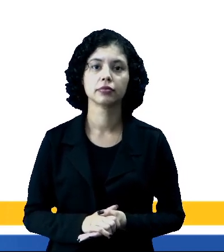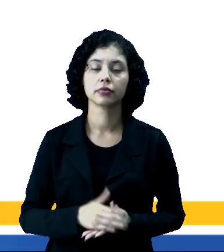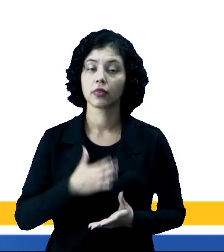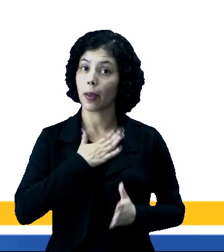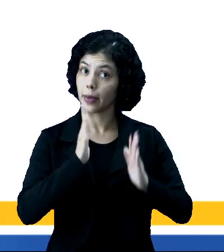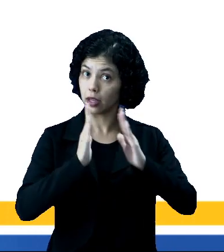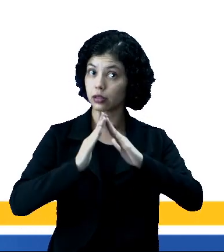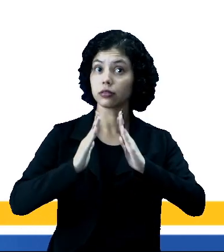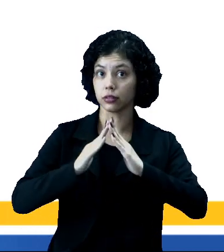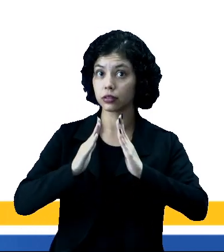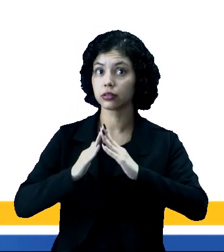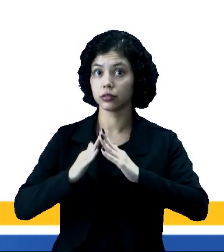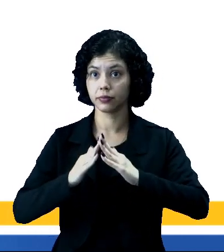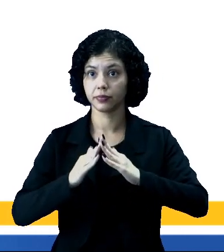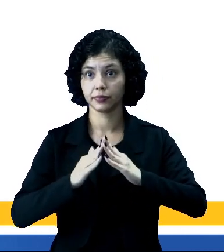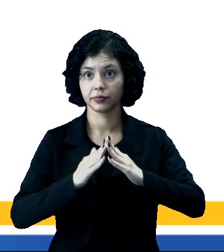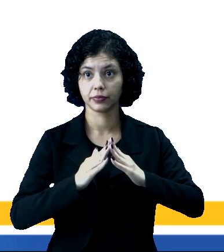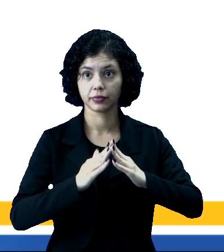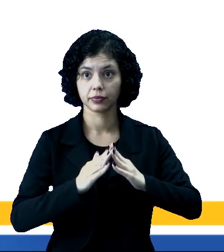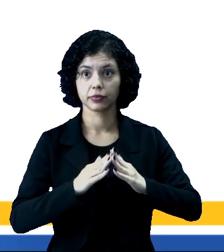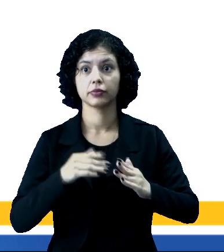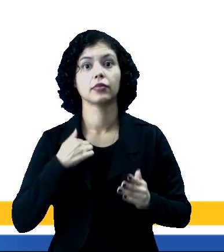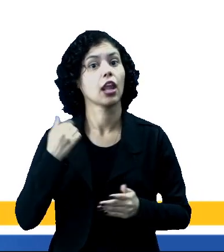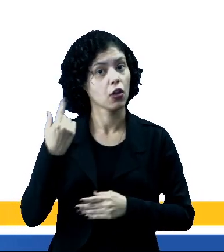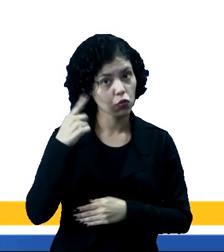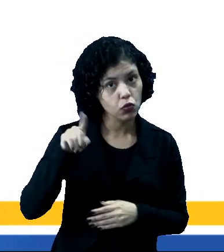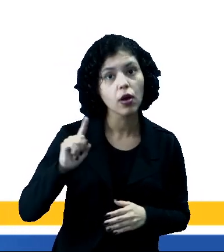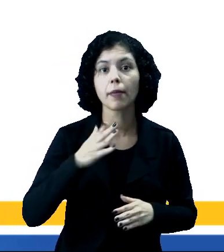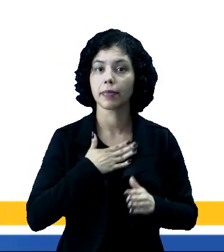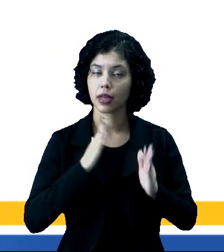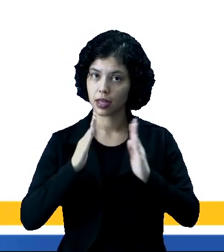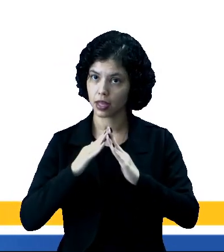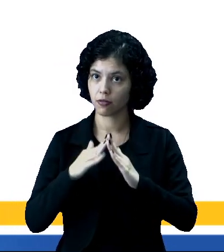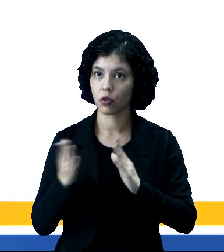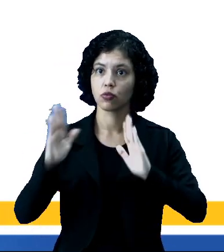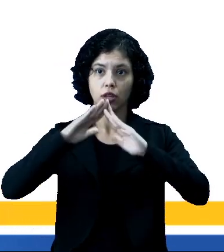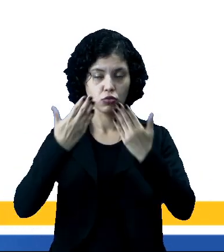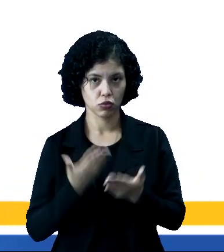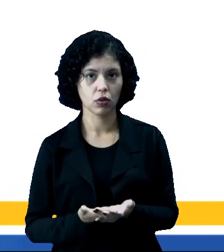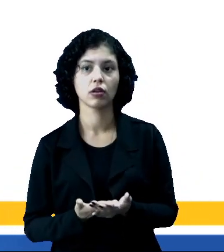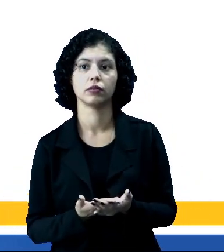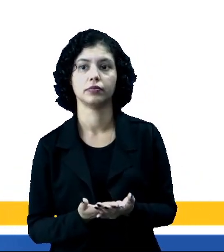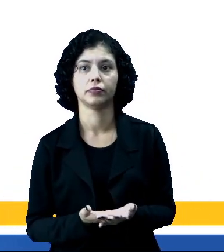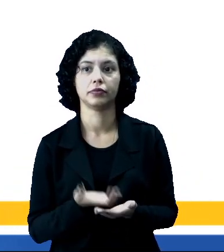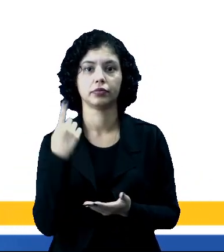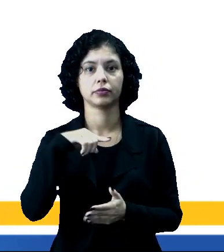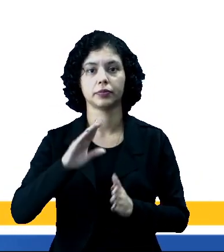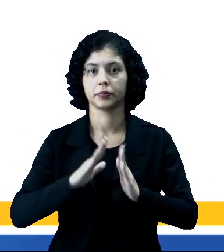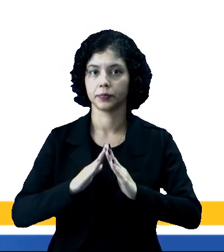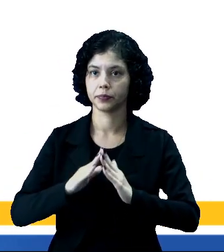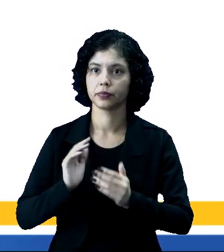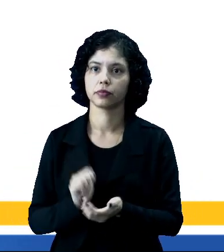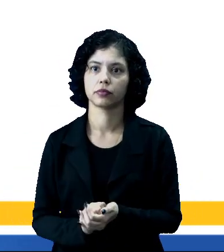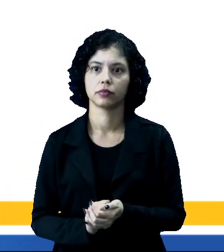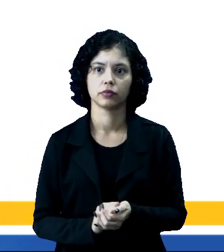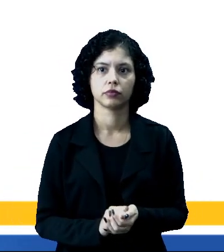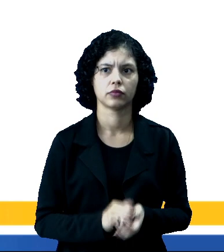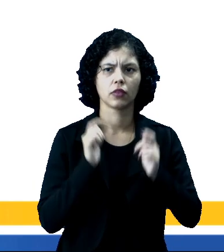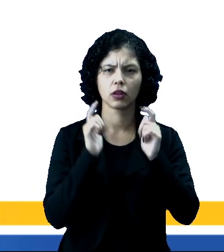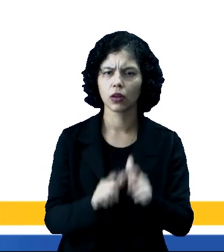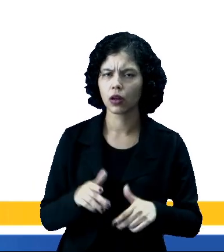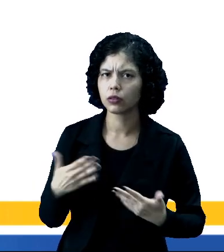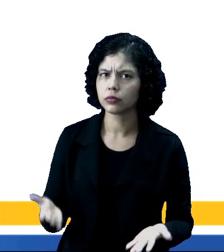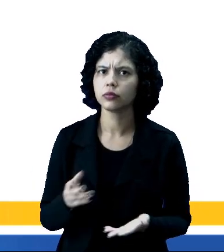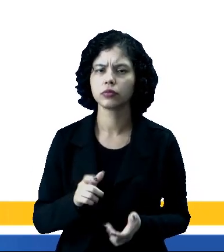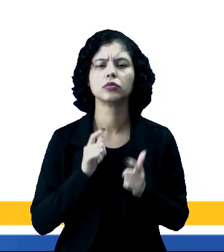venho da minha casa, né? Não, na verdade, eu vou à minha casa, venho da escola, né? Vou da escola e vou para a minha casa. E tu, de onde vas,